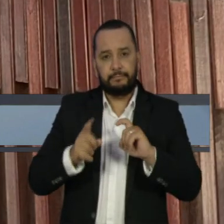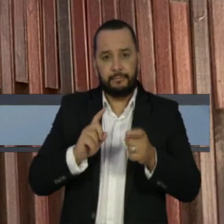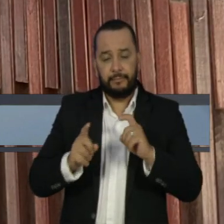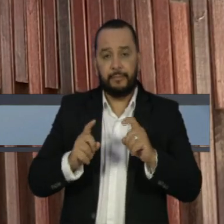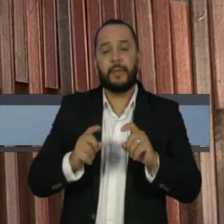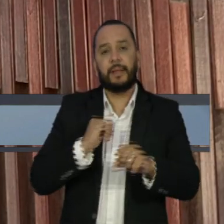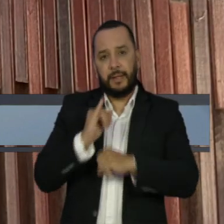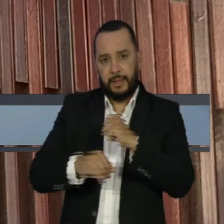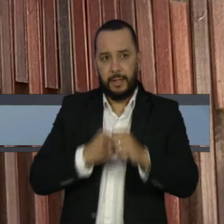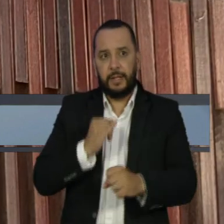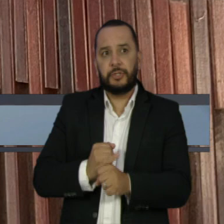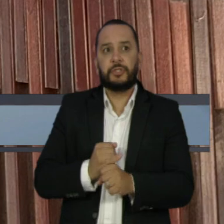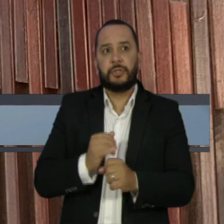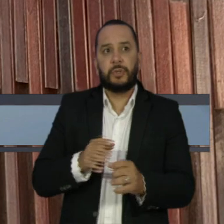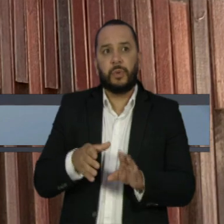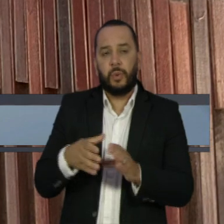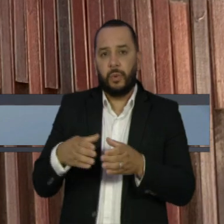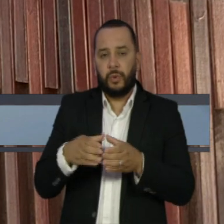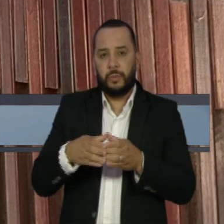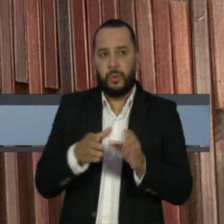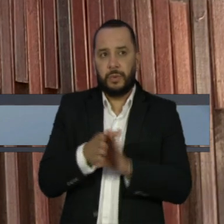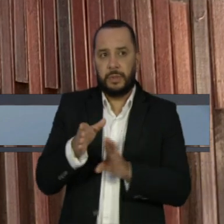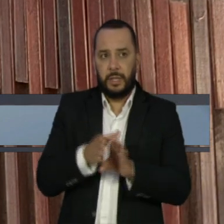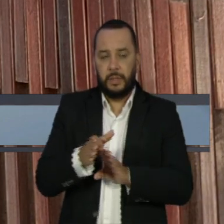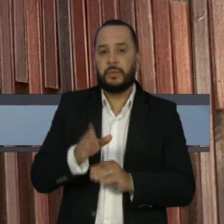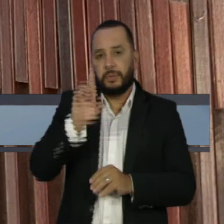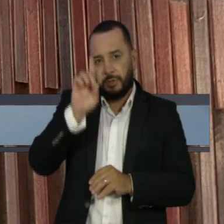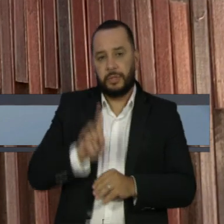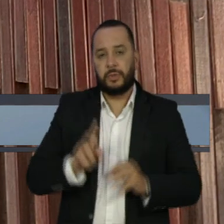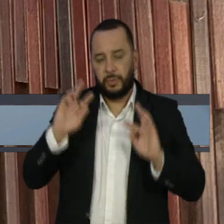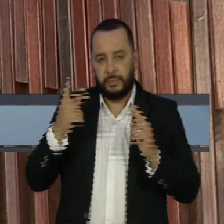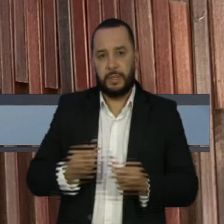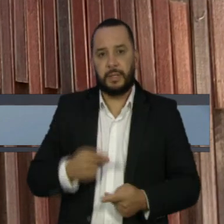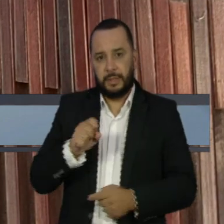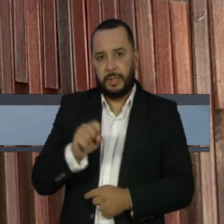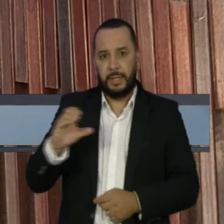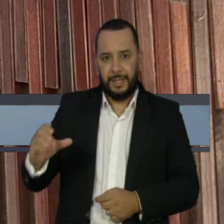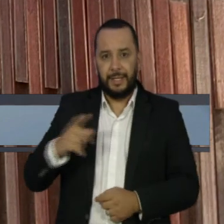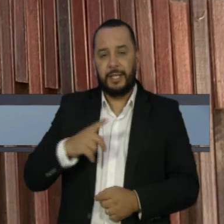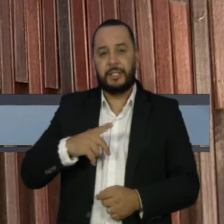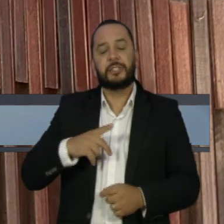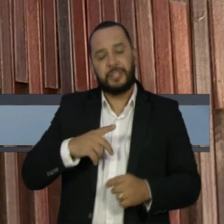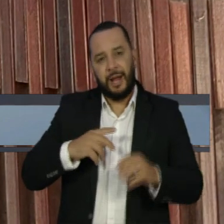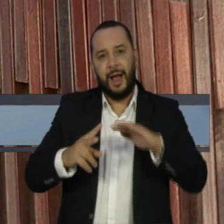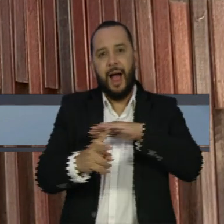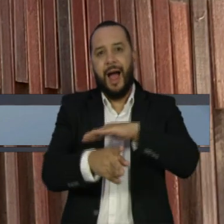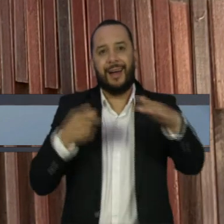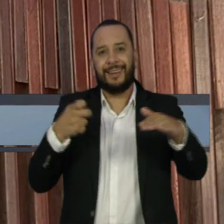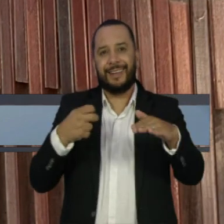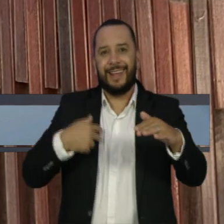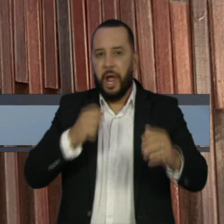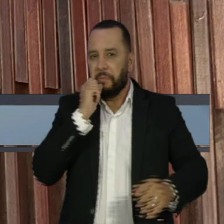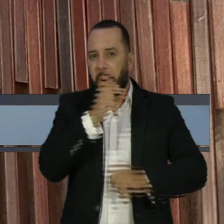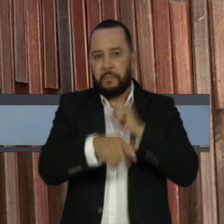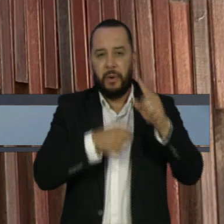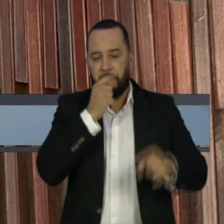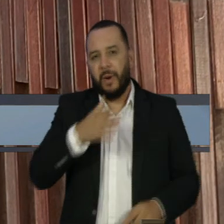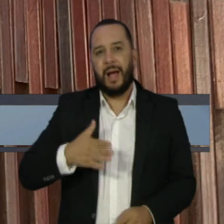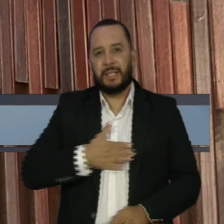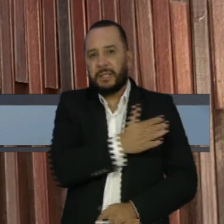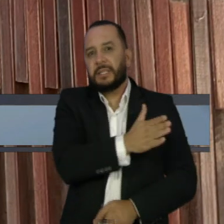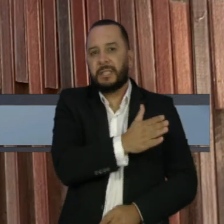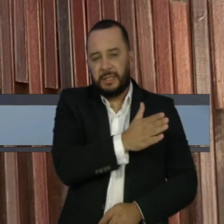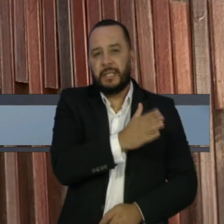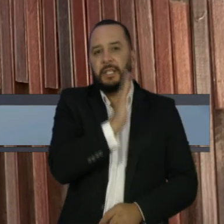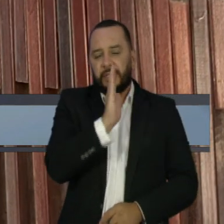Conselho Estadual de direitos humanos de Santa Catarina foi invadida por um grupo de hackers que dispararam ofensas racistas e